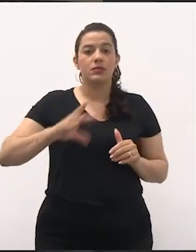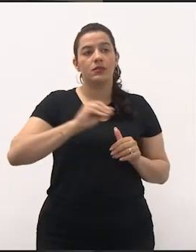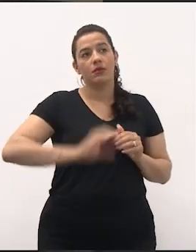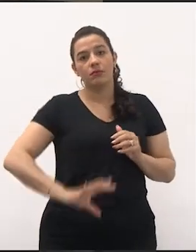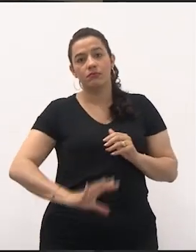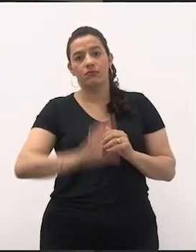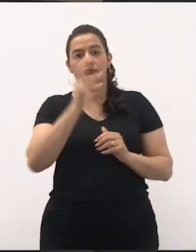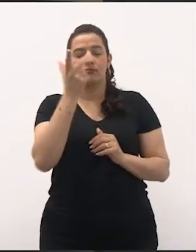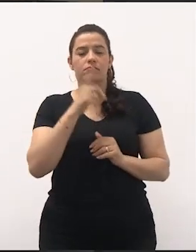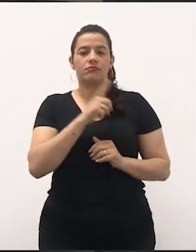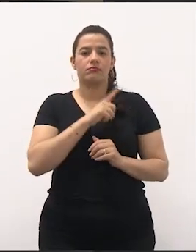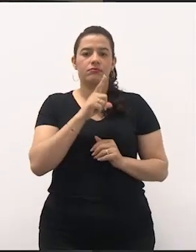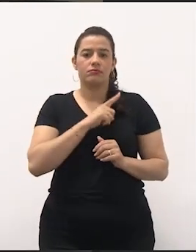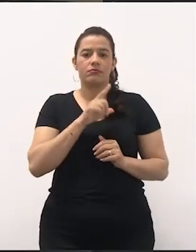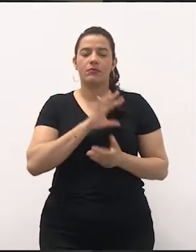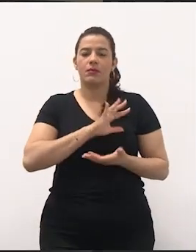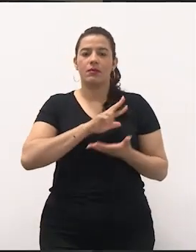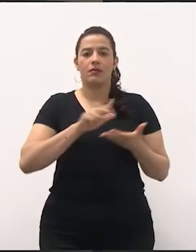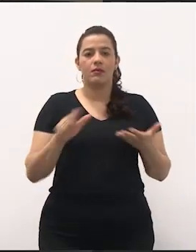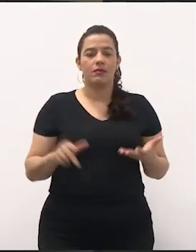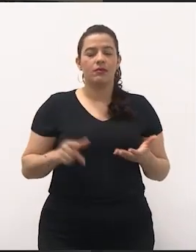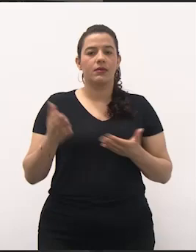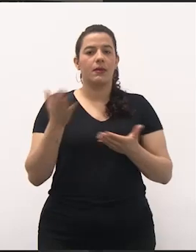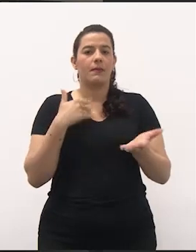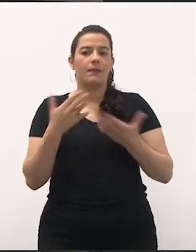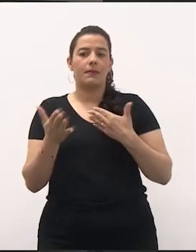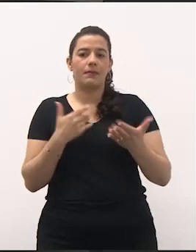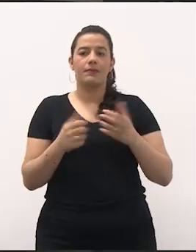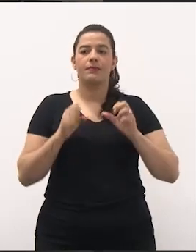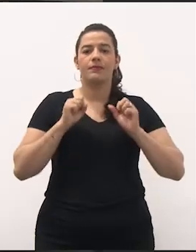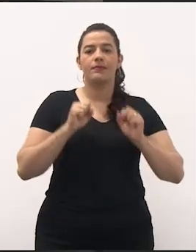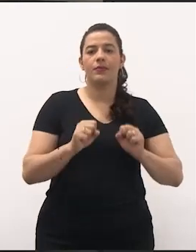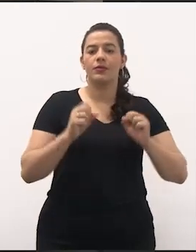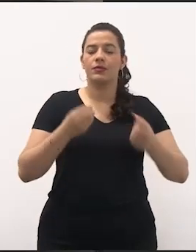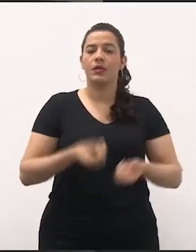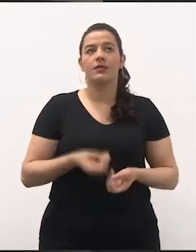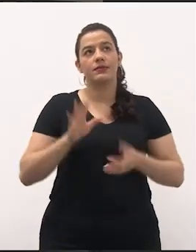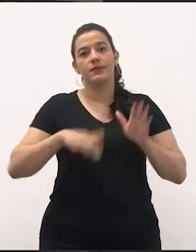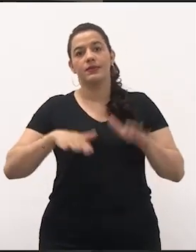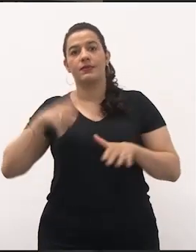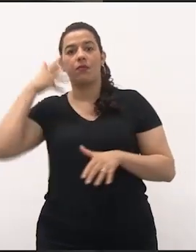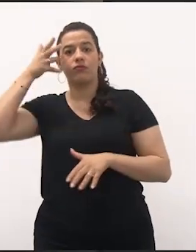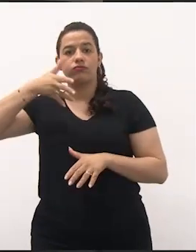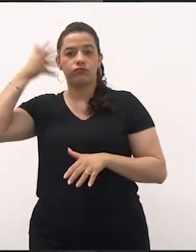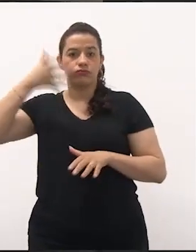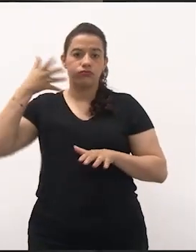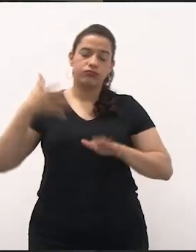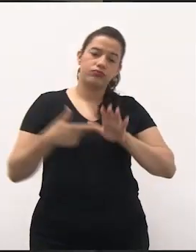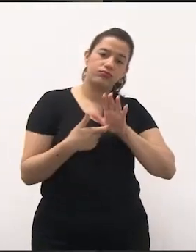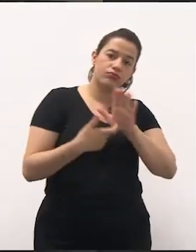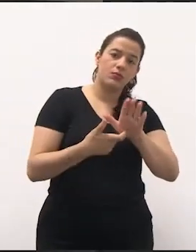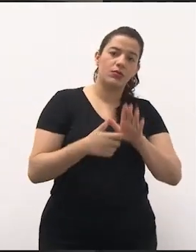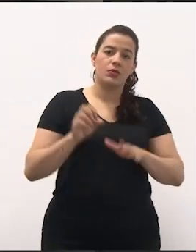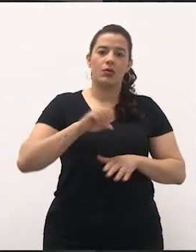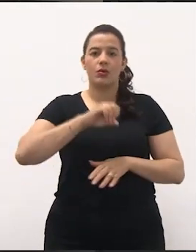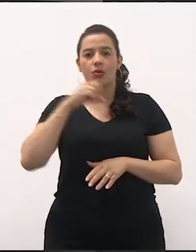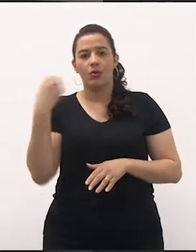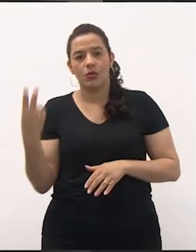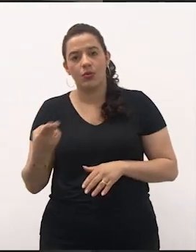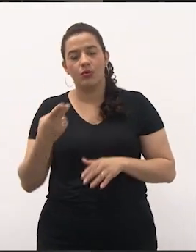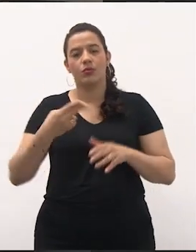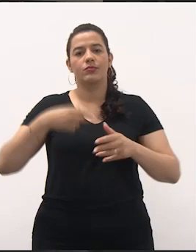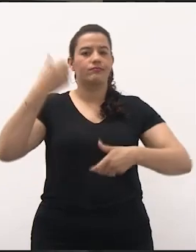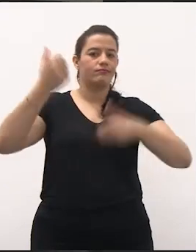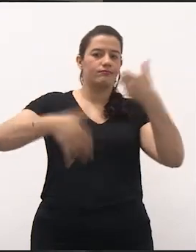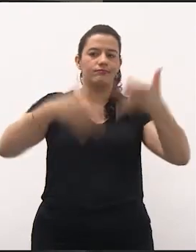situação, está super habilitado, lógico, a vir discutir, e ele pode apresentar, de repente, uma palestra, pode ser combinado um workshop,